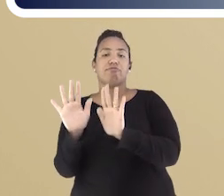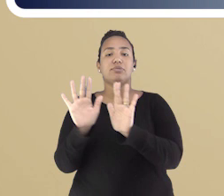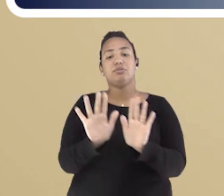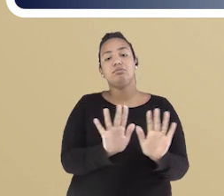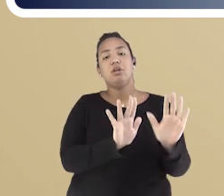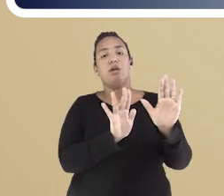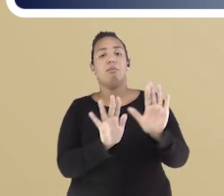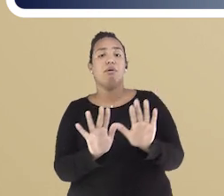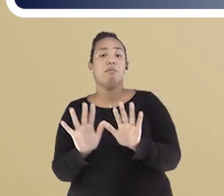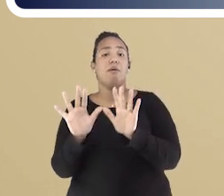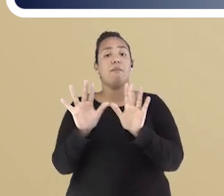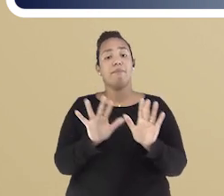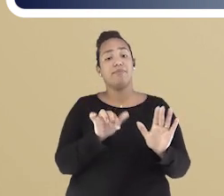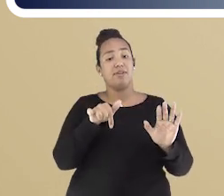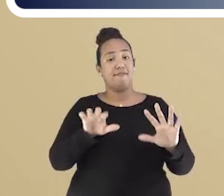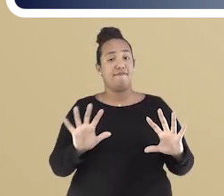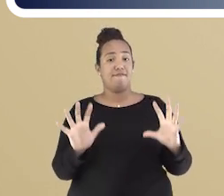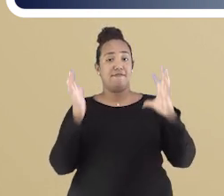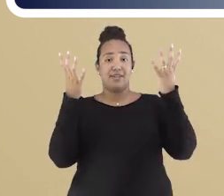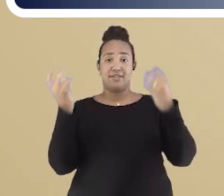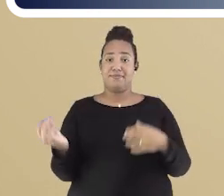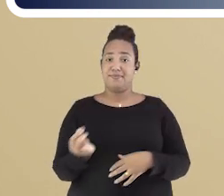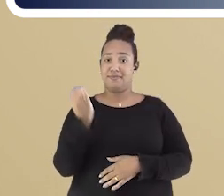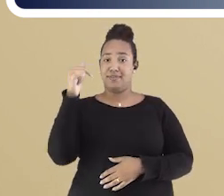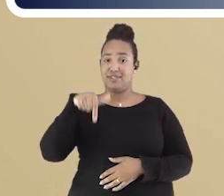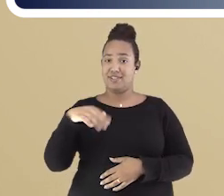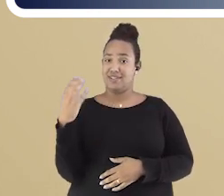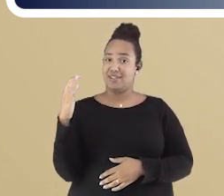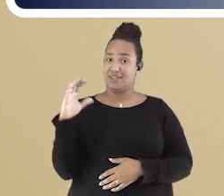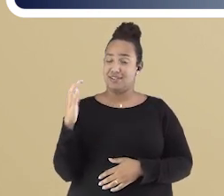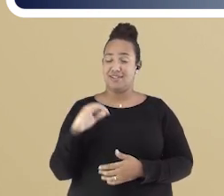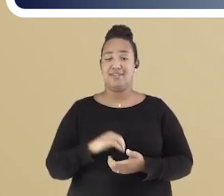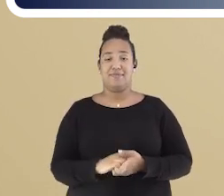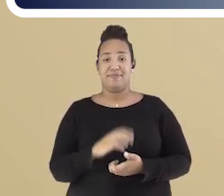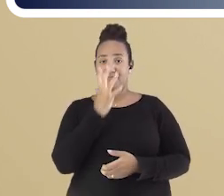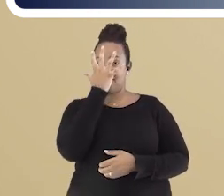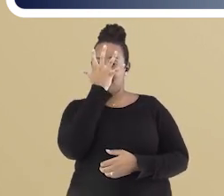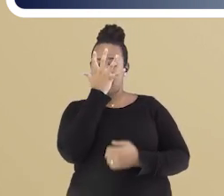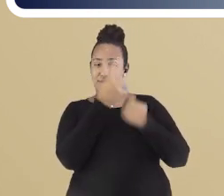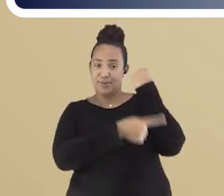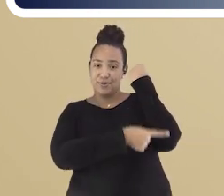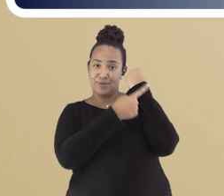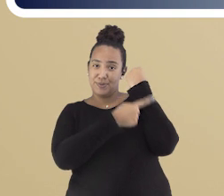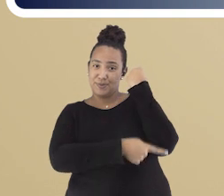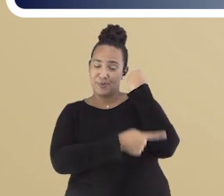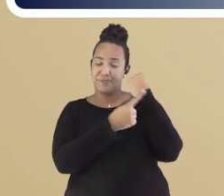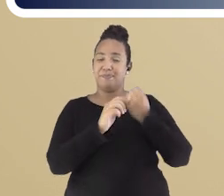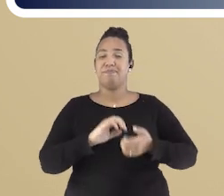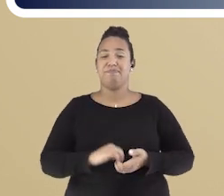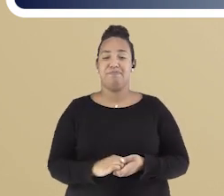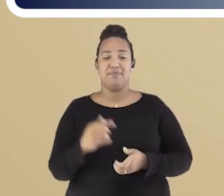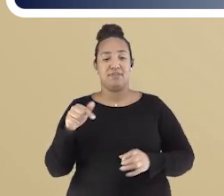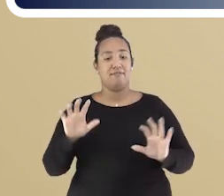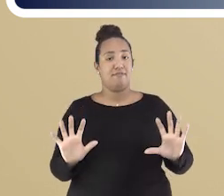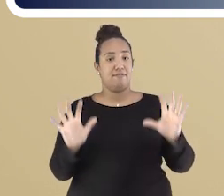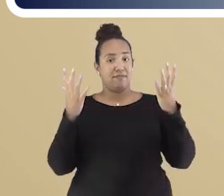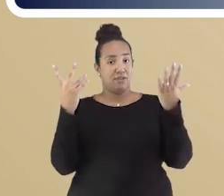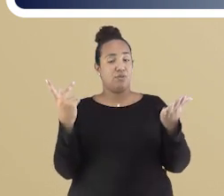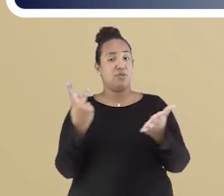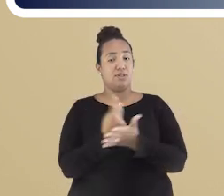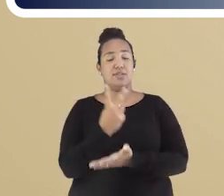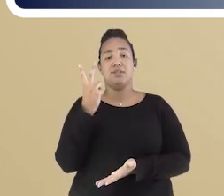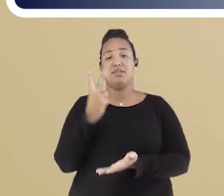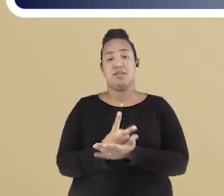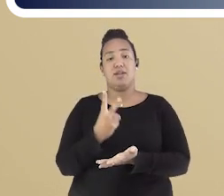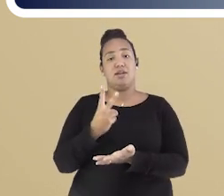procissões deram origem a uma importante festa no município de Cariacica, o Carnaval de Pombo de Máscaras de Roda d'Água. Essa festa